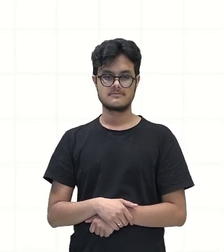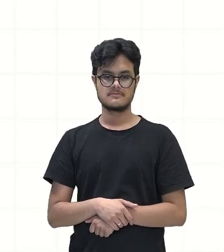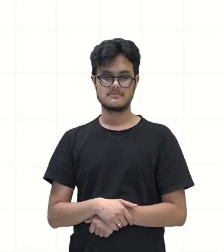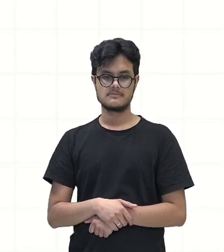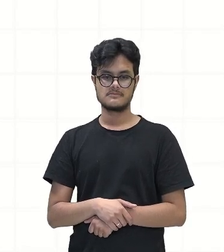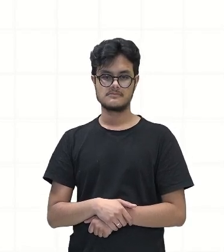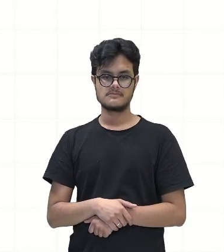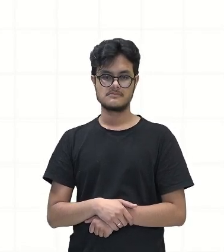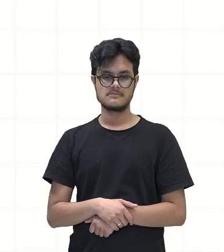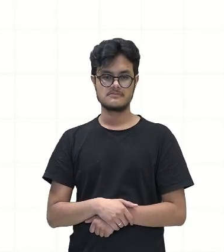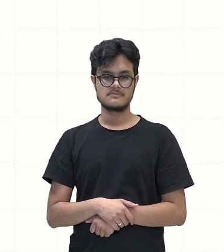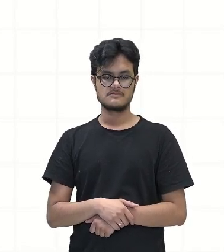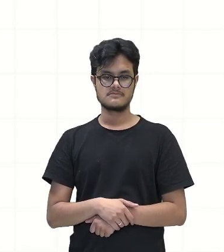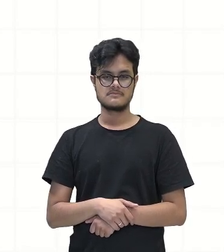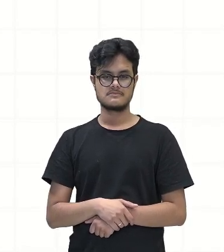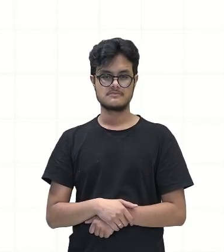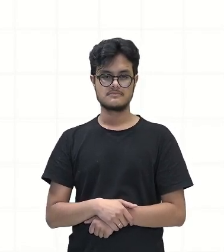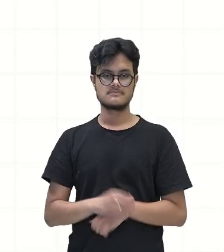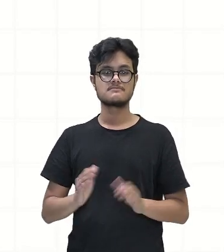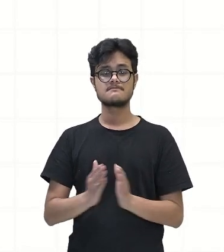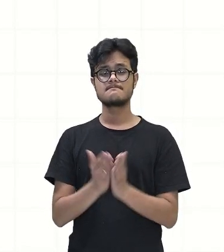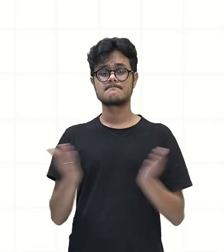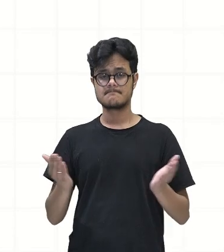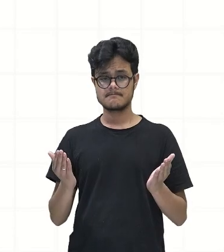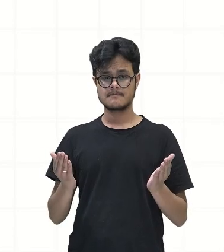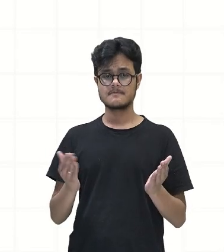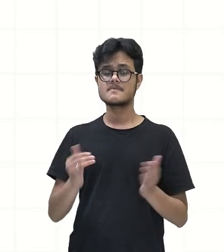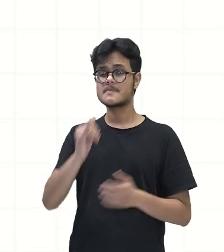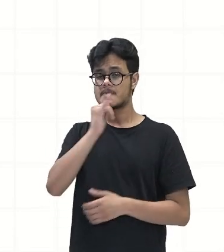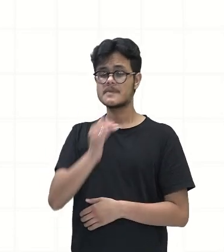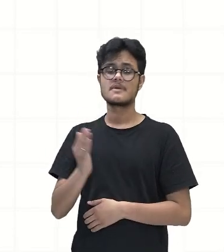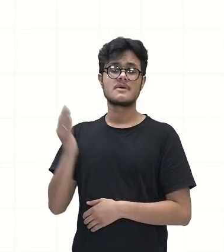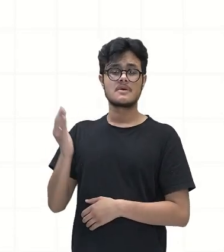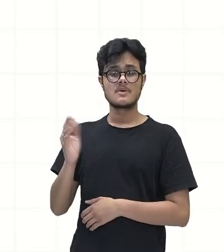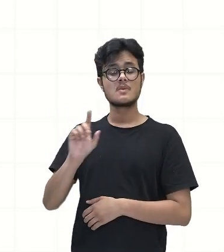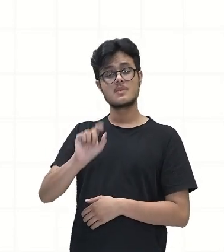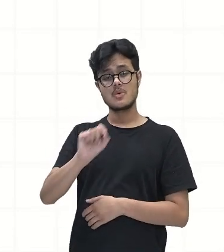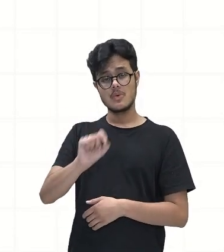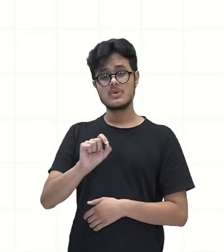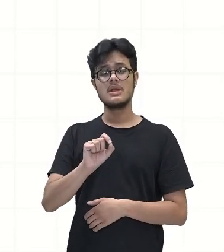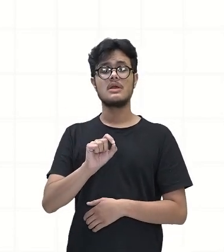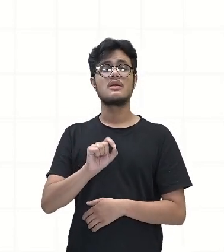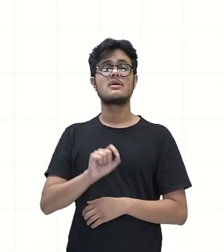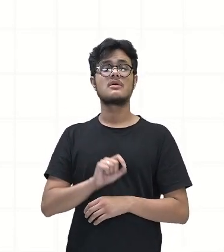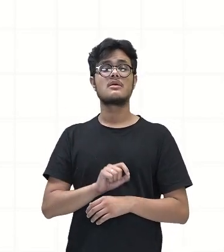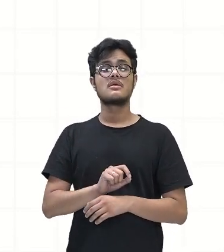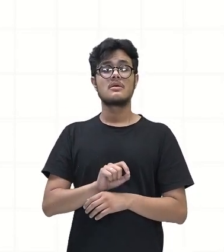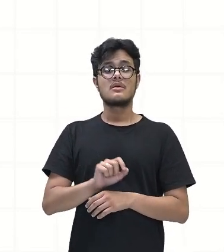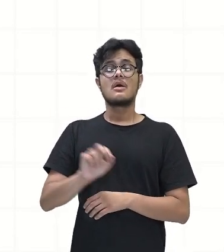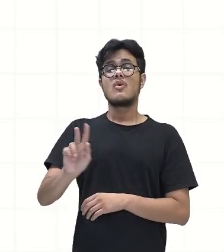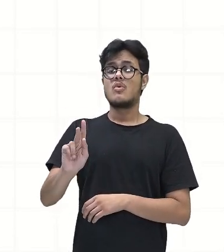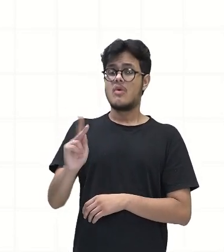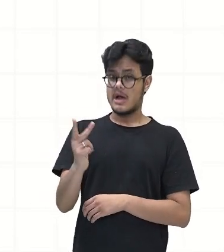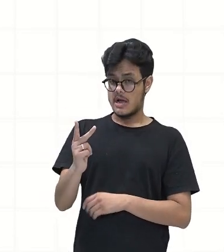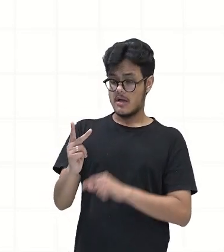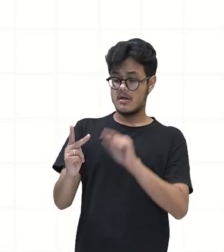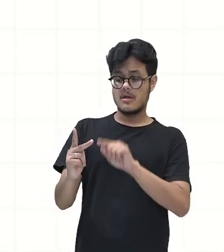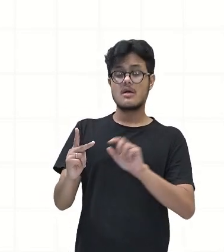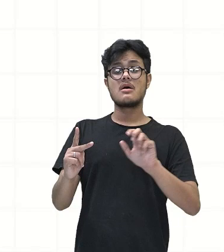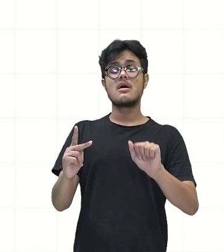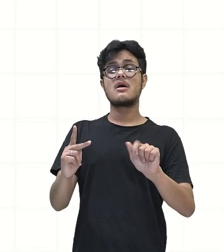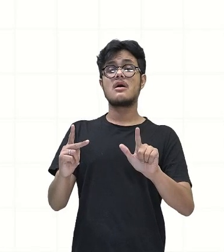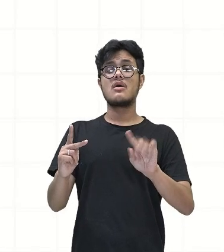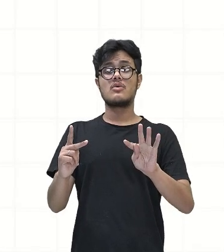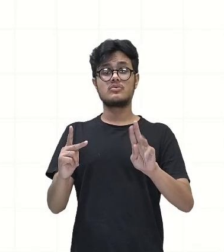fácil aí para vocês. Então, resumindo aqui, olha só, a altura ela vai ser o produto da medida do